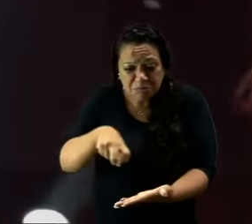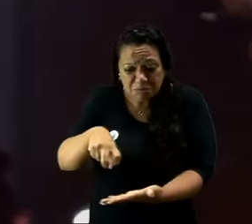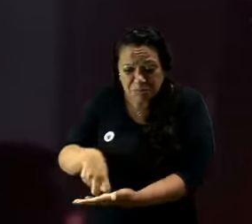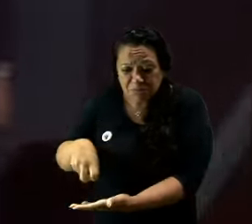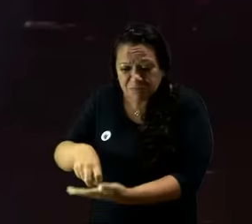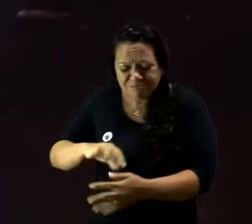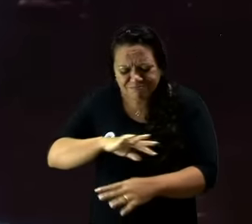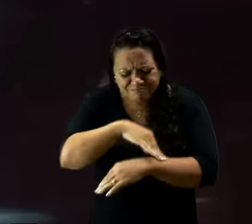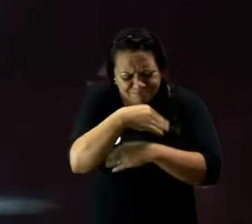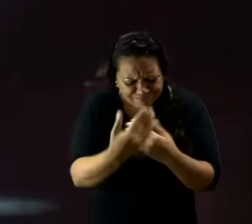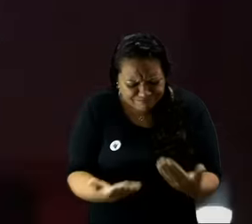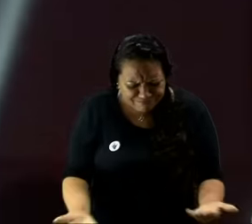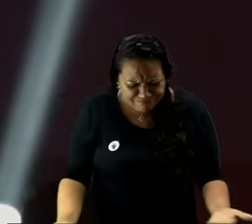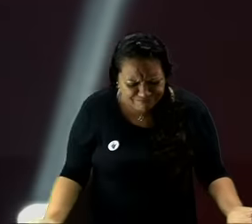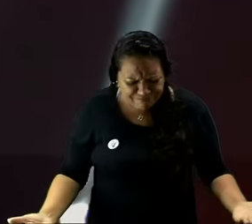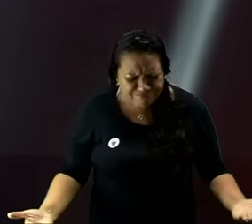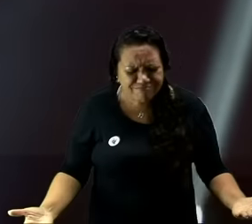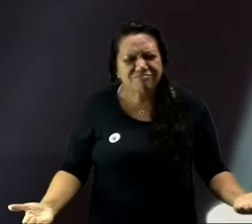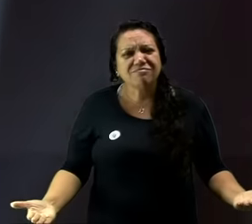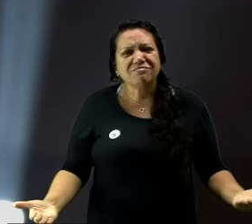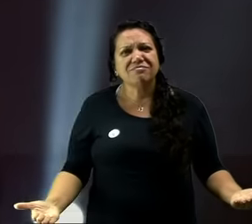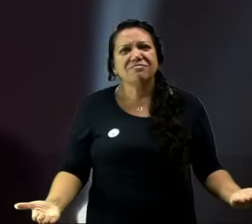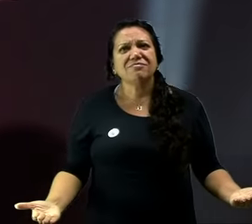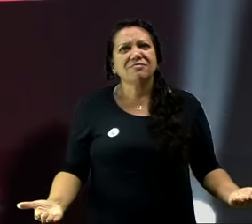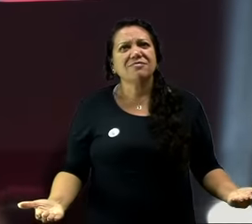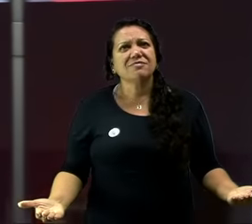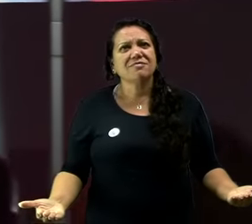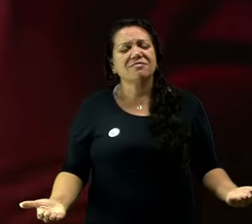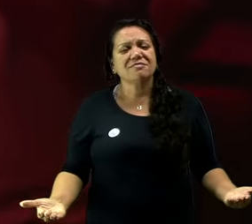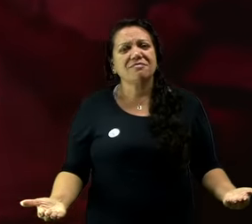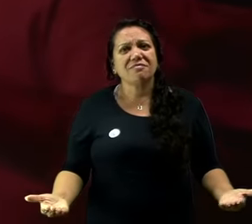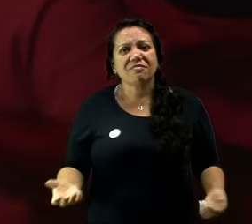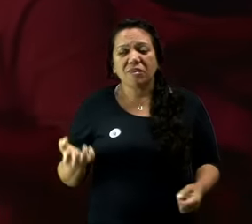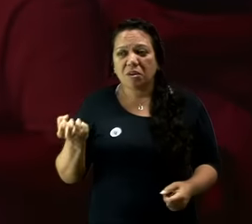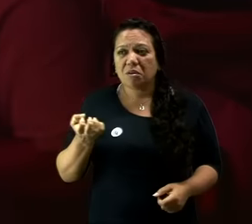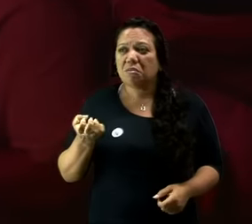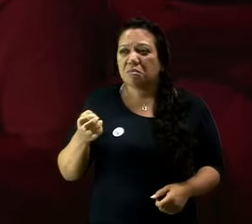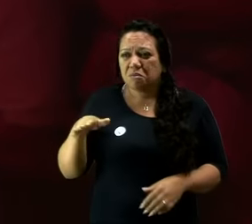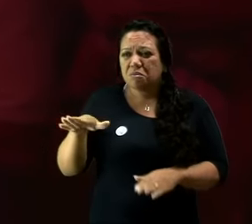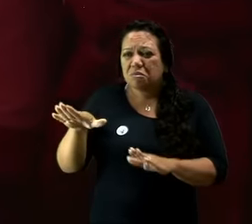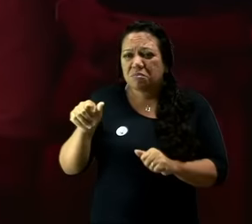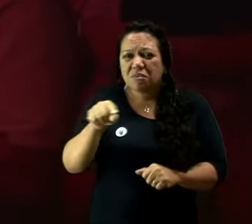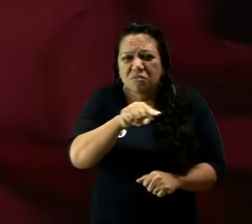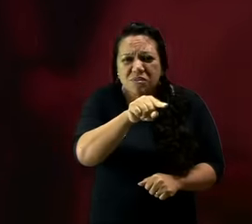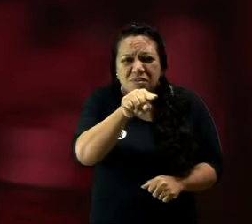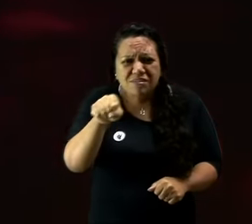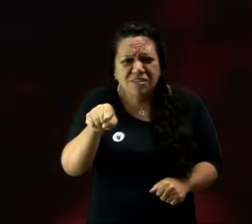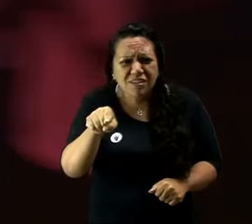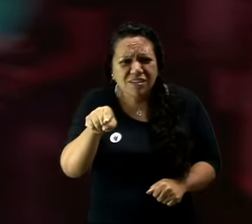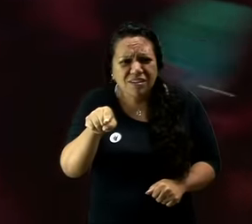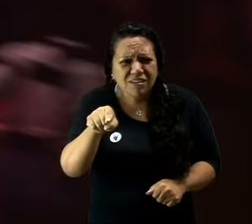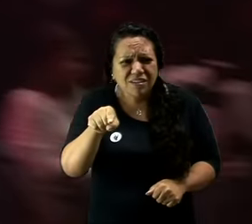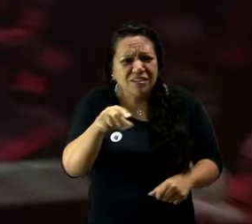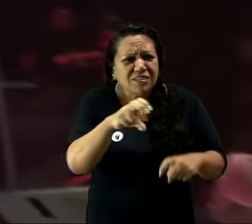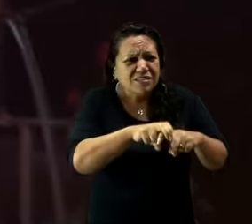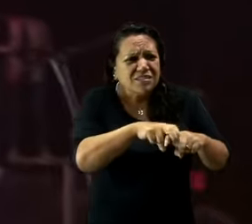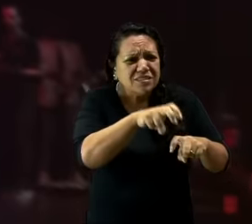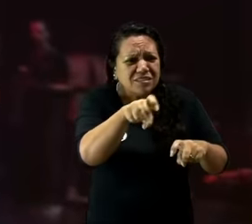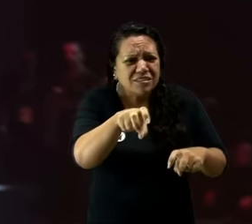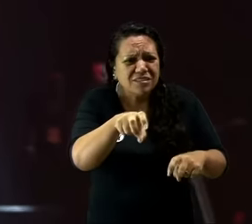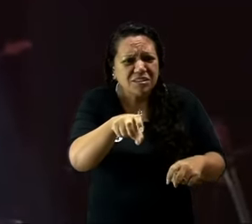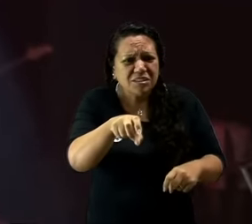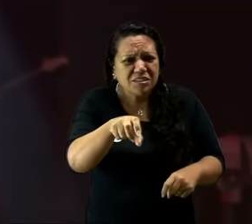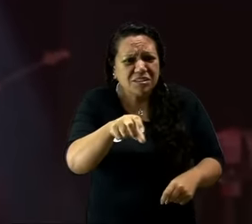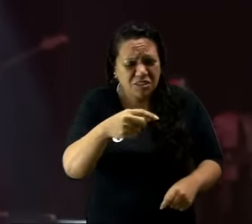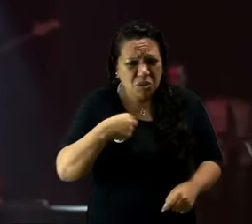ó, derramado, tudo jogado. Eu quero chamar você que está aí no teu lugar e está dizendo assim: pastor, eu vou para o altar. Eu